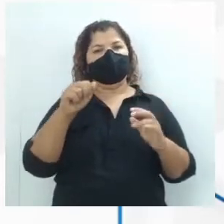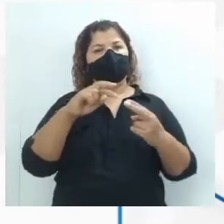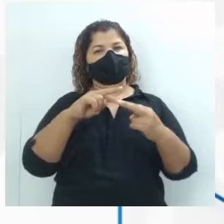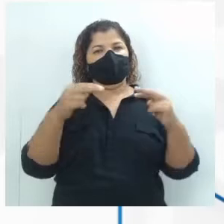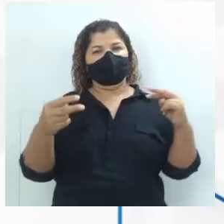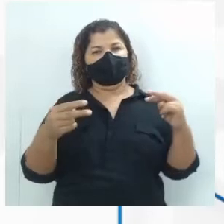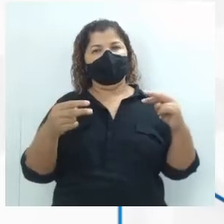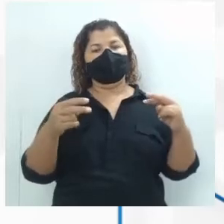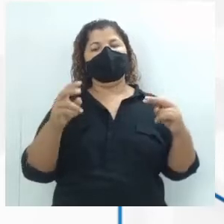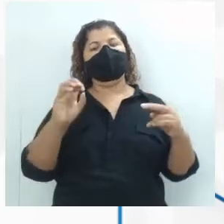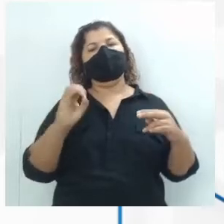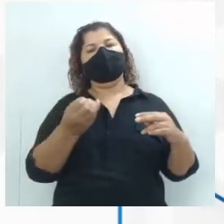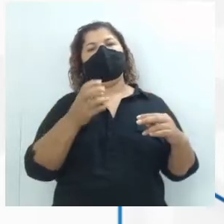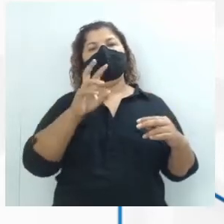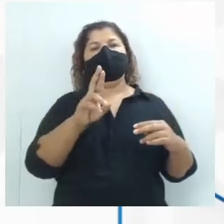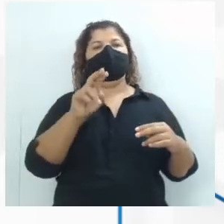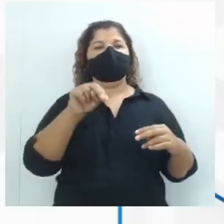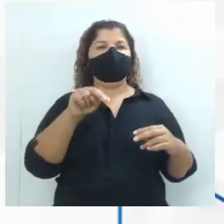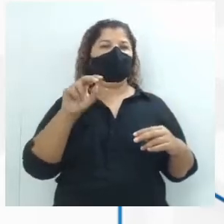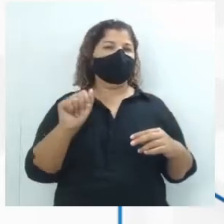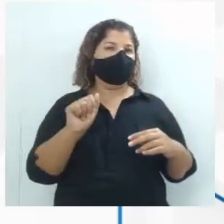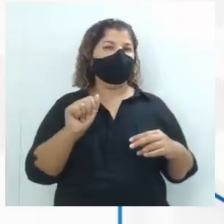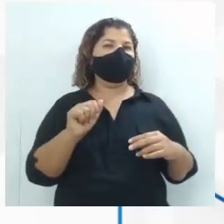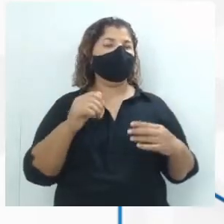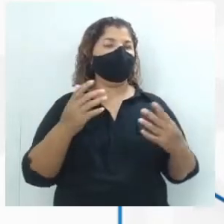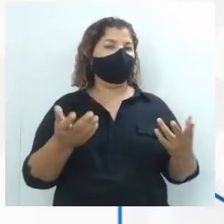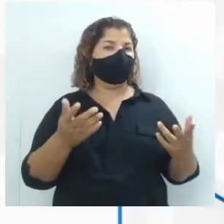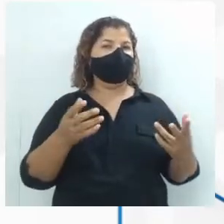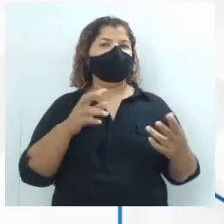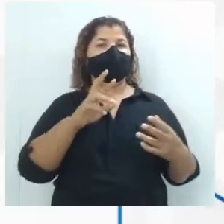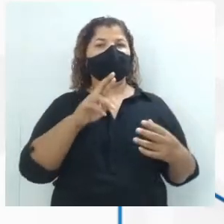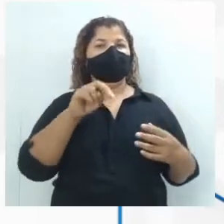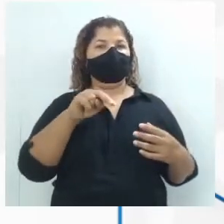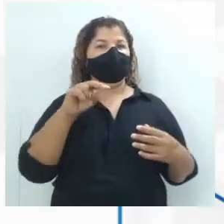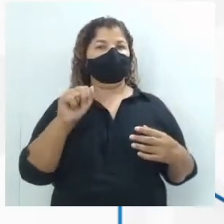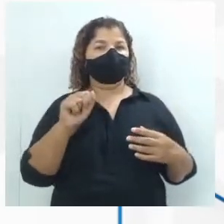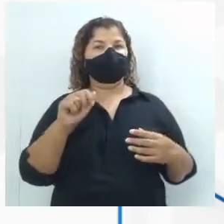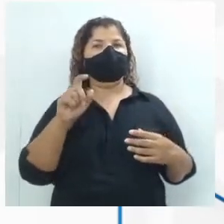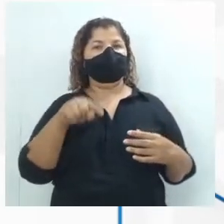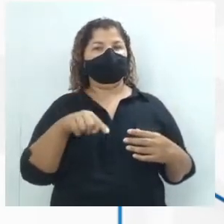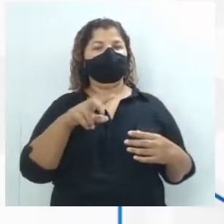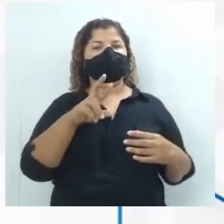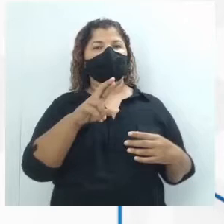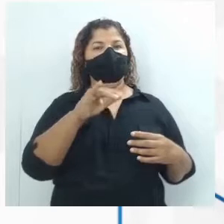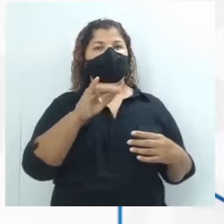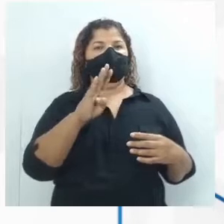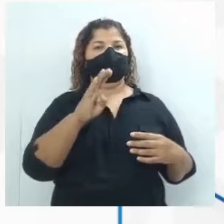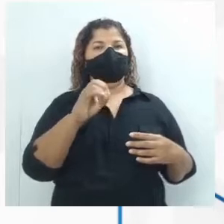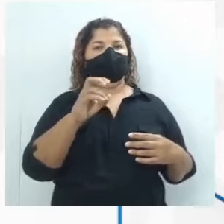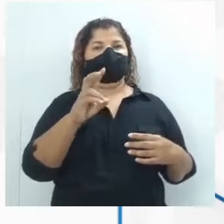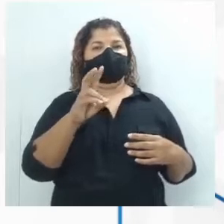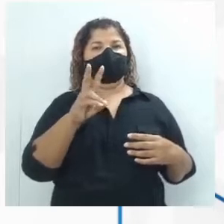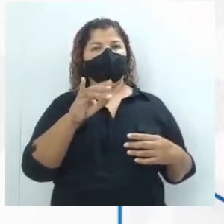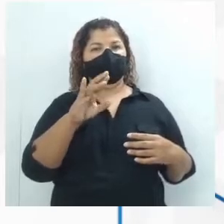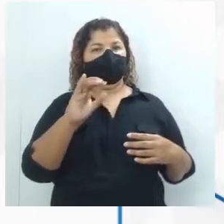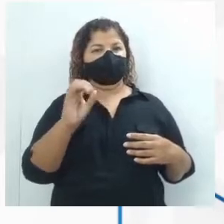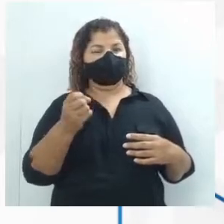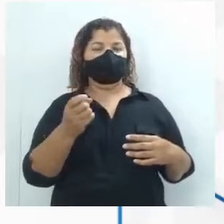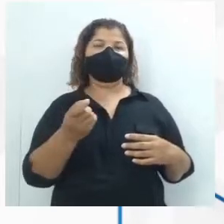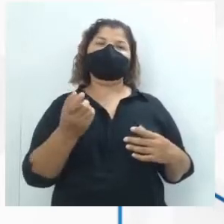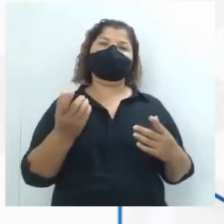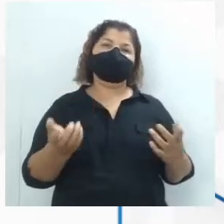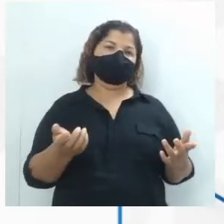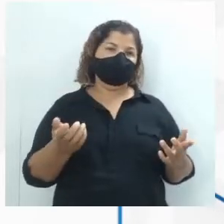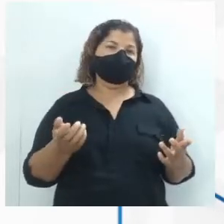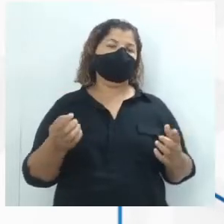que apresentam RNA. Lembrem que os vírus que apresentam RNA são os ribovírus. Vírus que apresentam RNA são